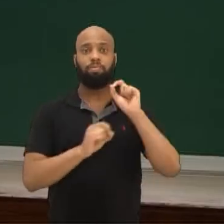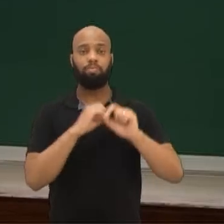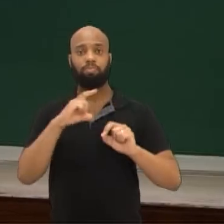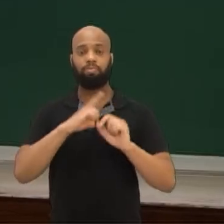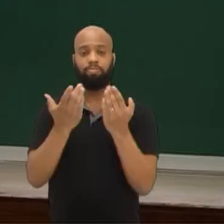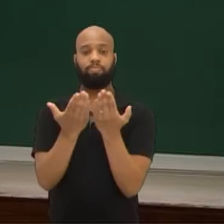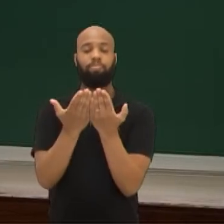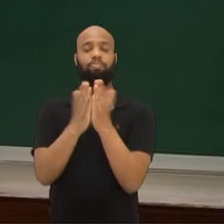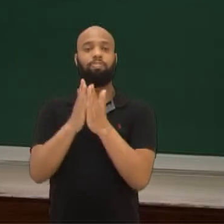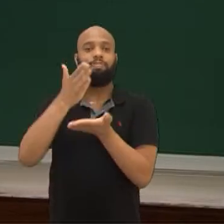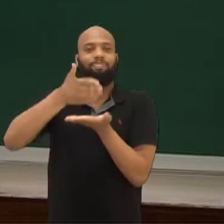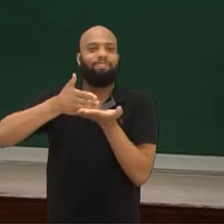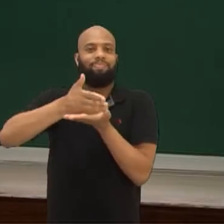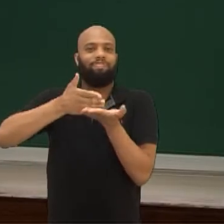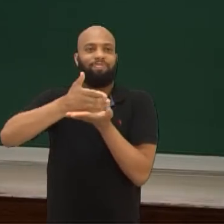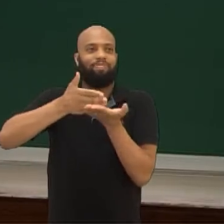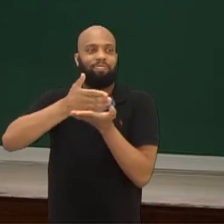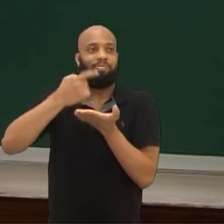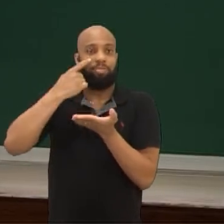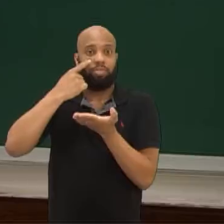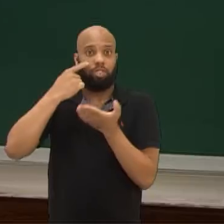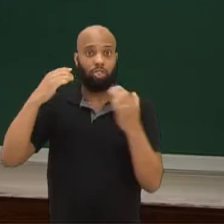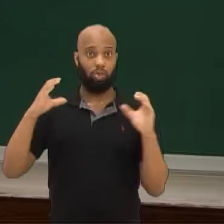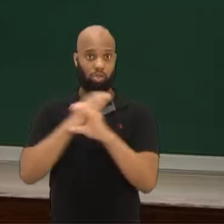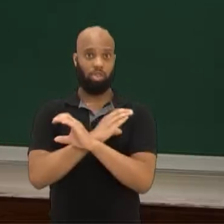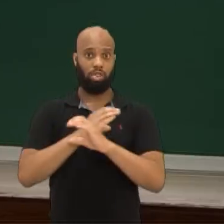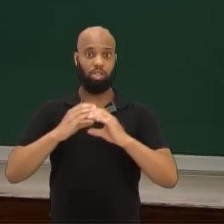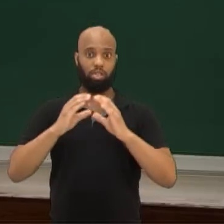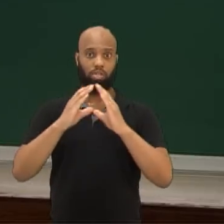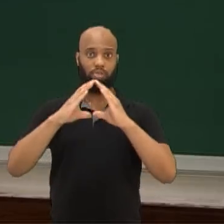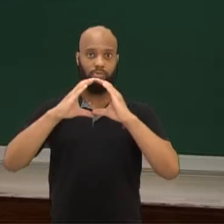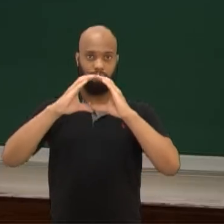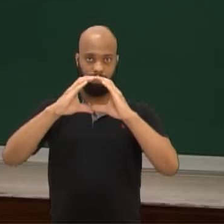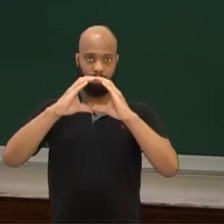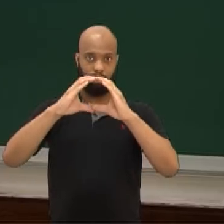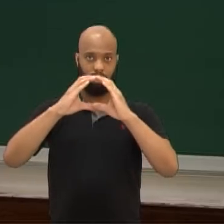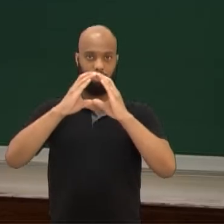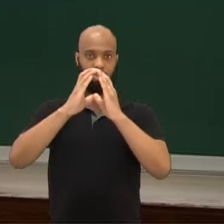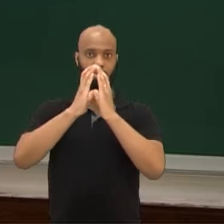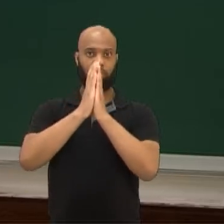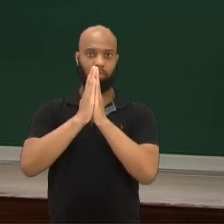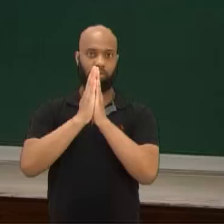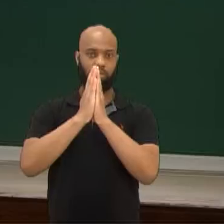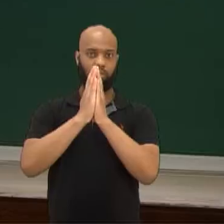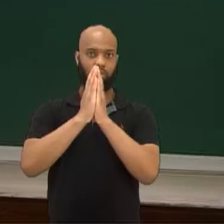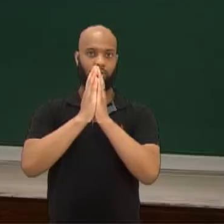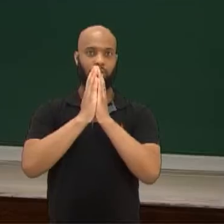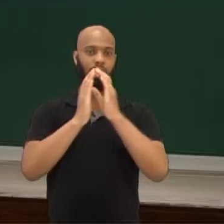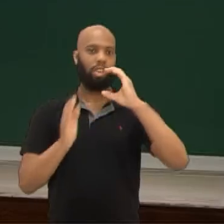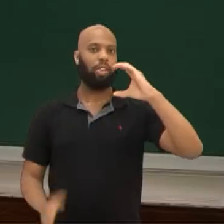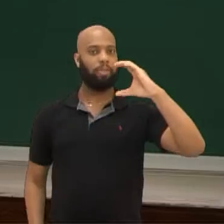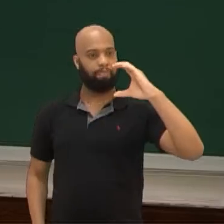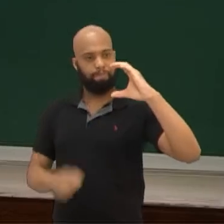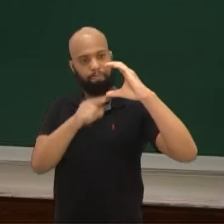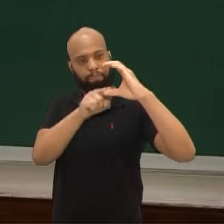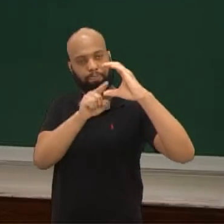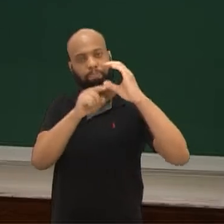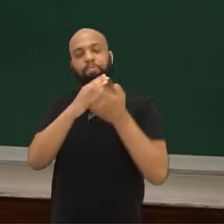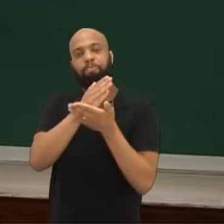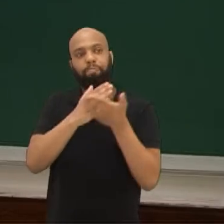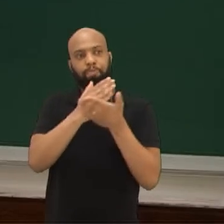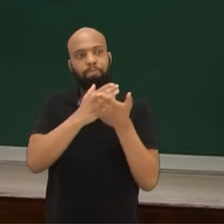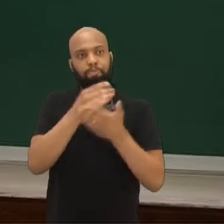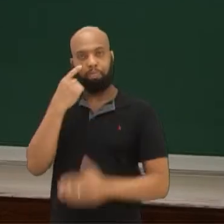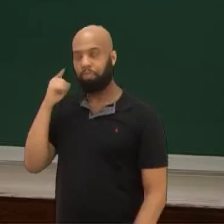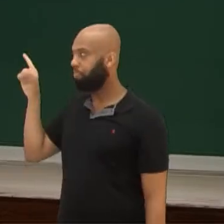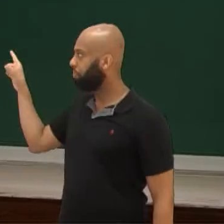a metade. Olha a volta inteira e olha aqui a metade da volta. Parti de um ponto até outro ponto e